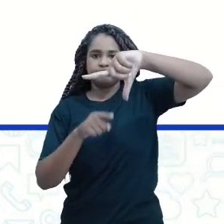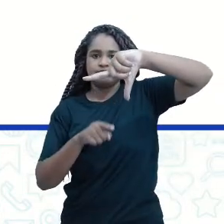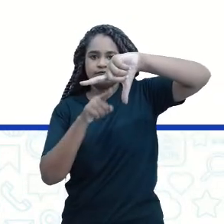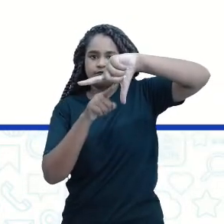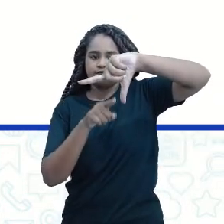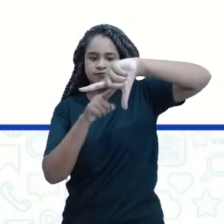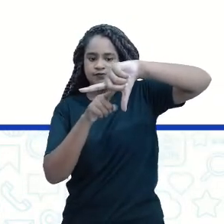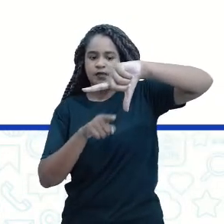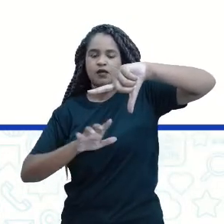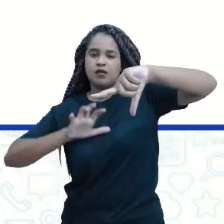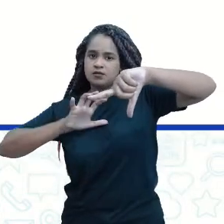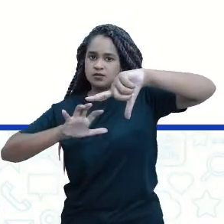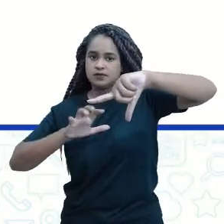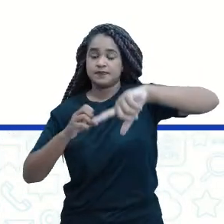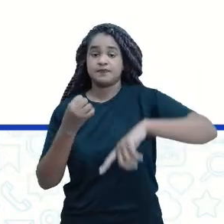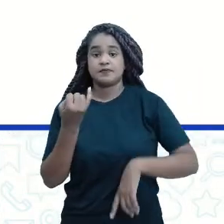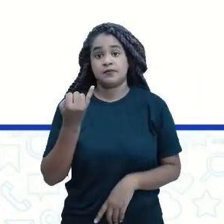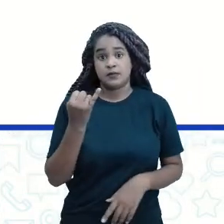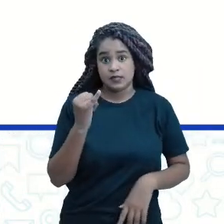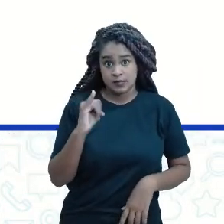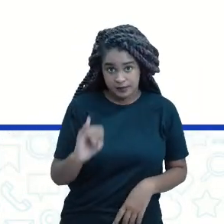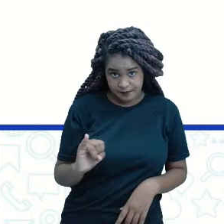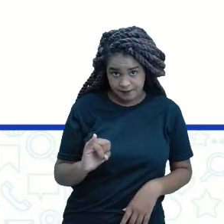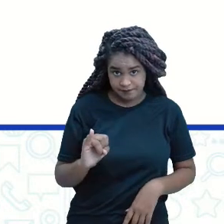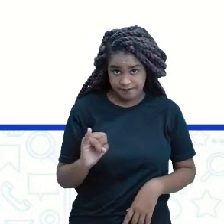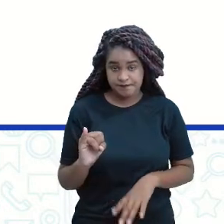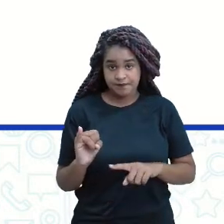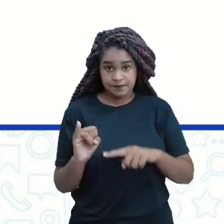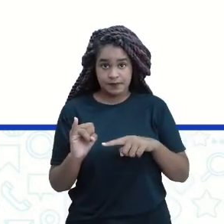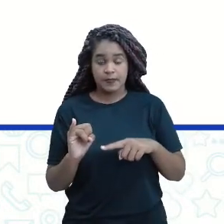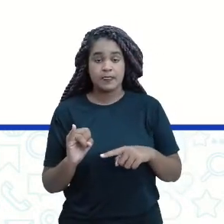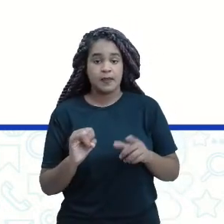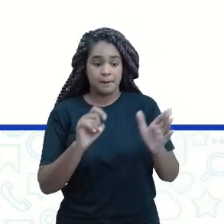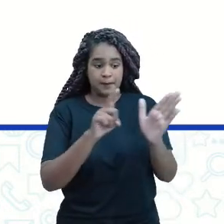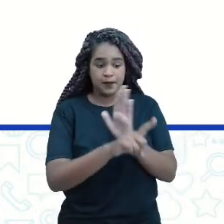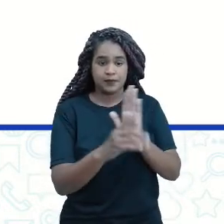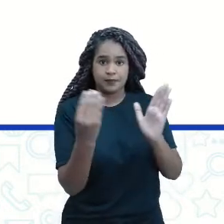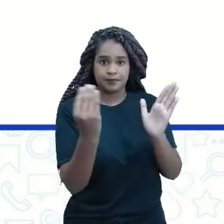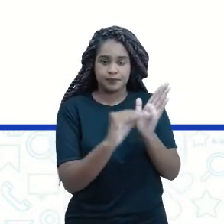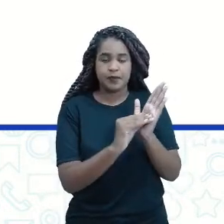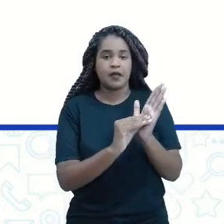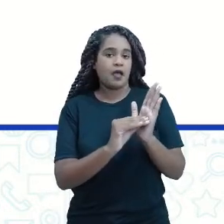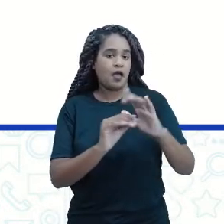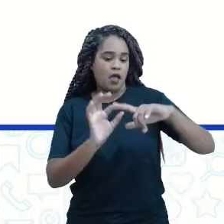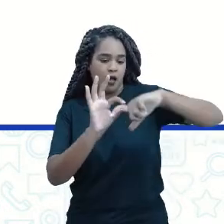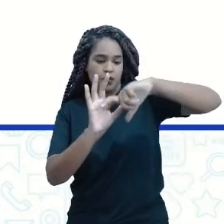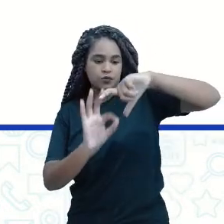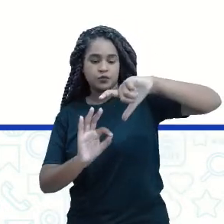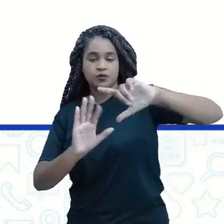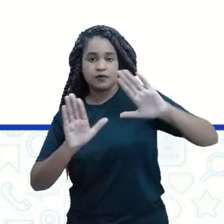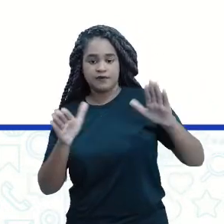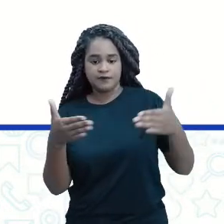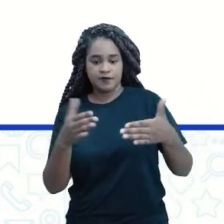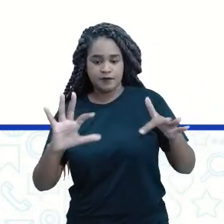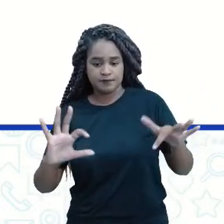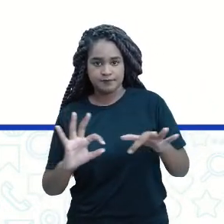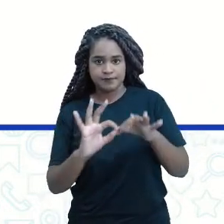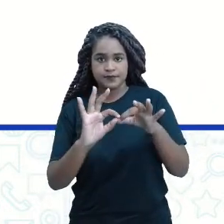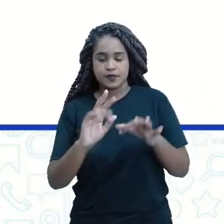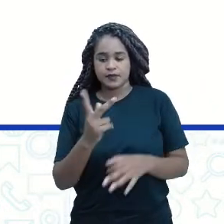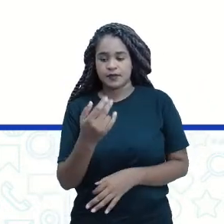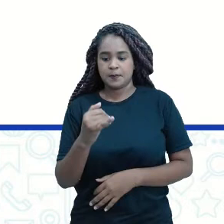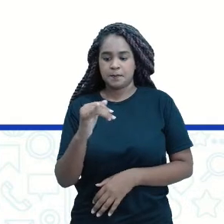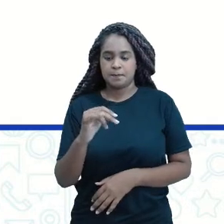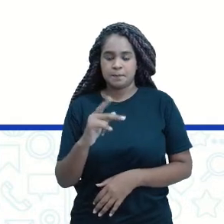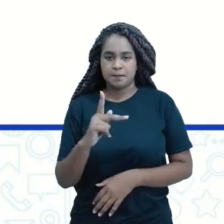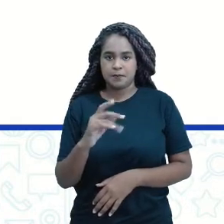você lembrar que se alguma vez a questão falar da altura relativa à hipotenusa, a gente vai estar observando o triângulo retângulo dessa